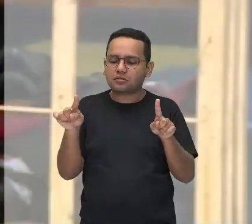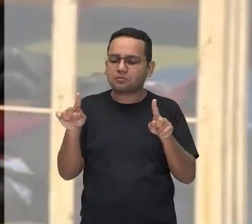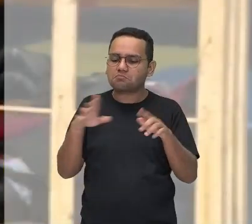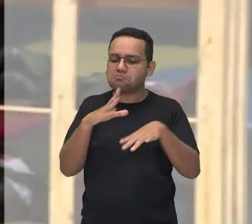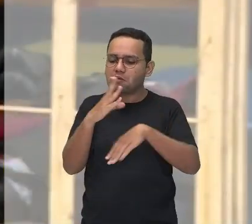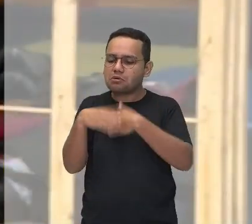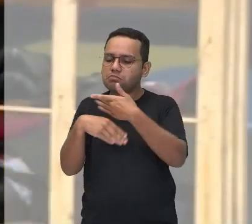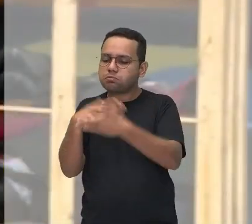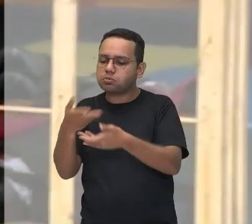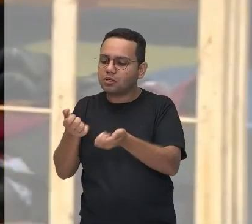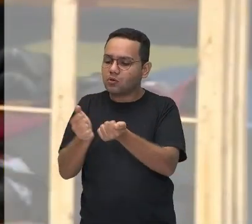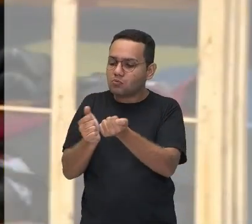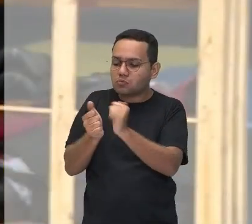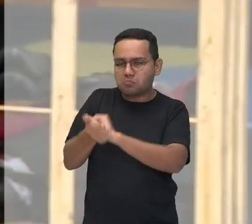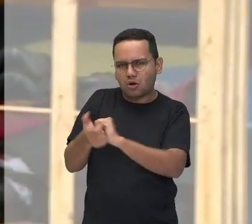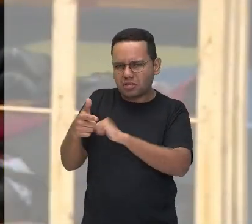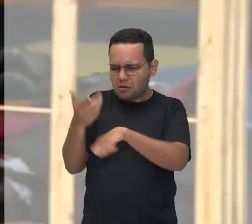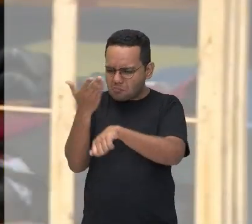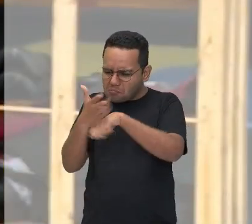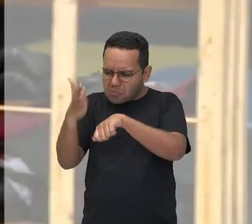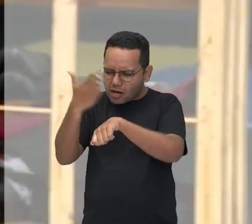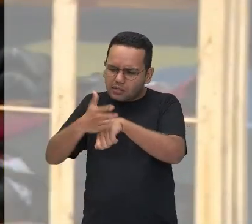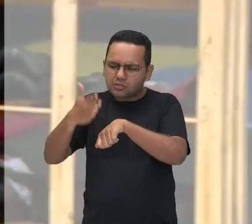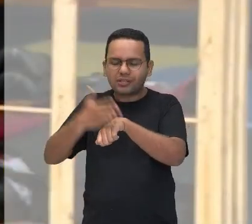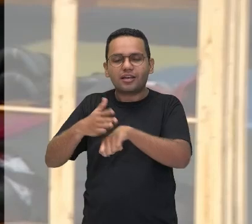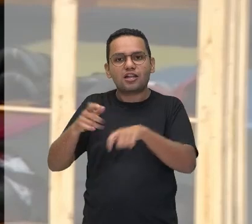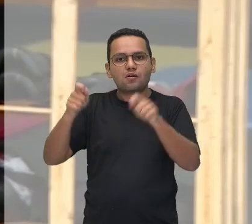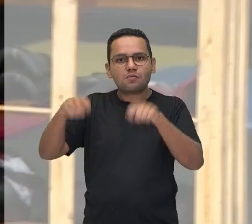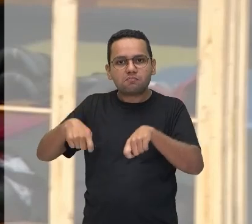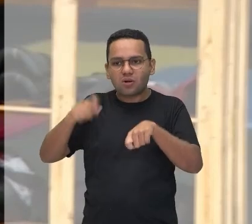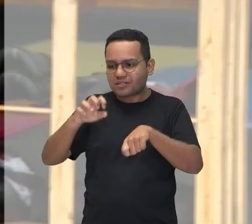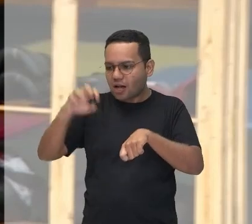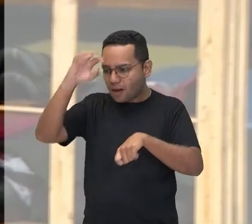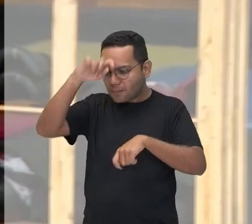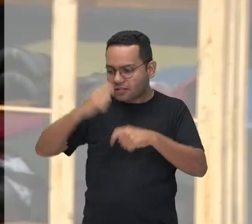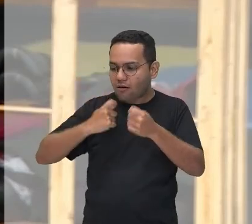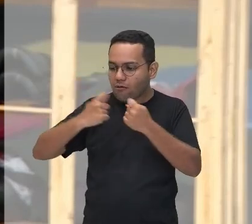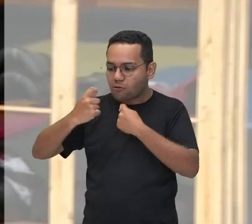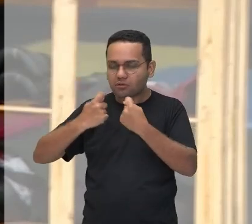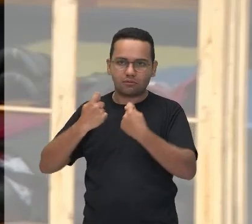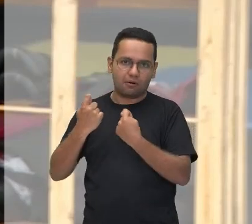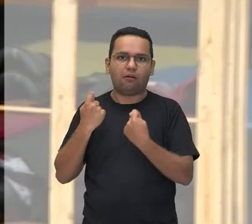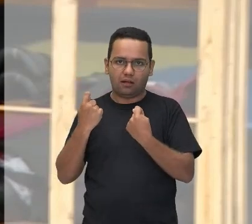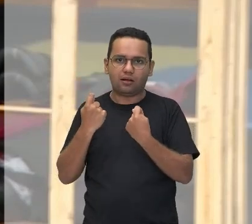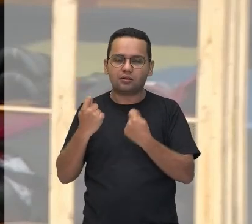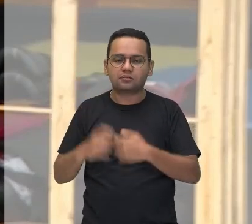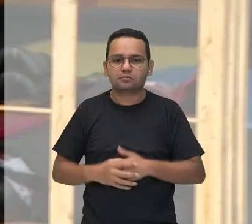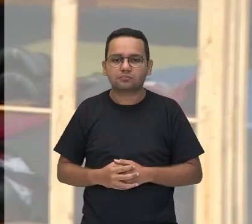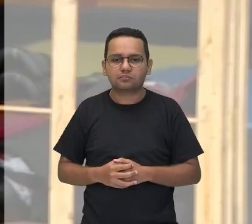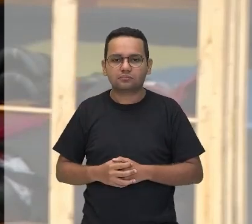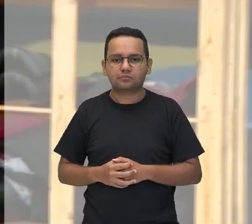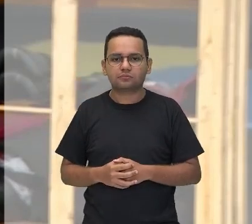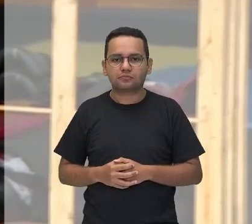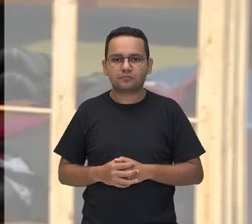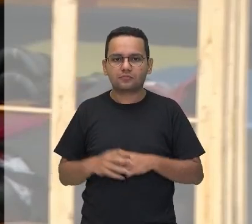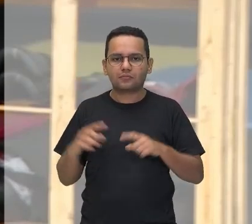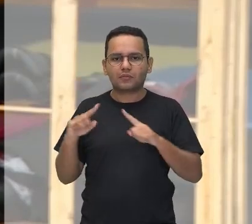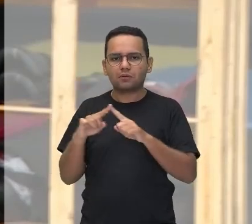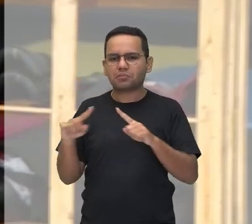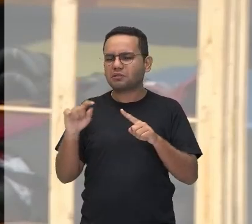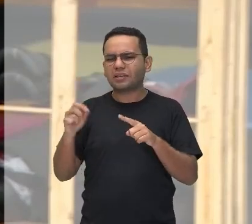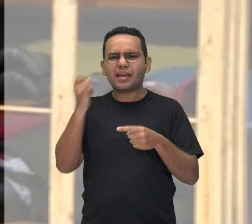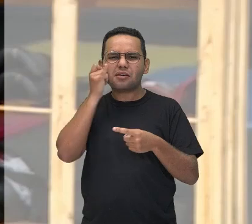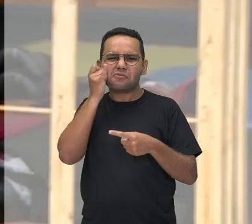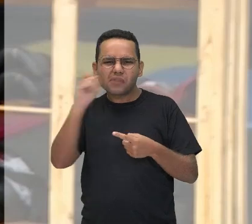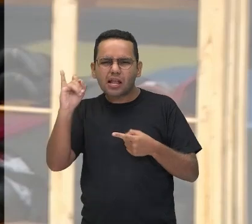gente faça, né? Trabalhe essa parte dele de agressividade, para que eles venham, né? Não venham ser agressivo, claro, em casa